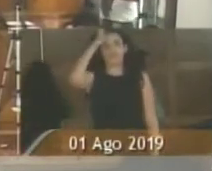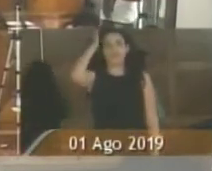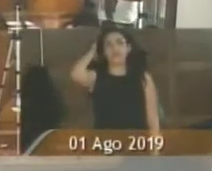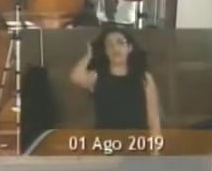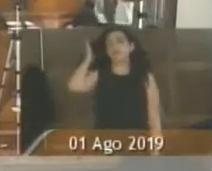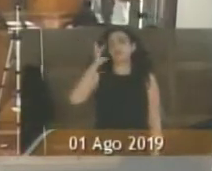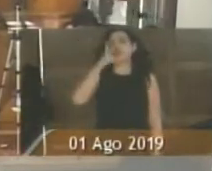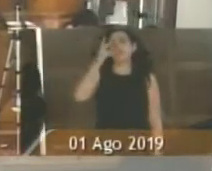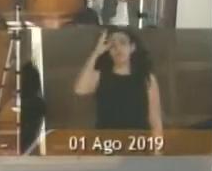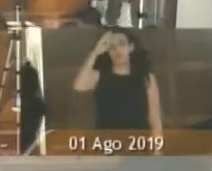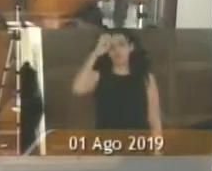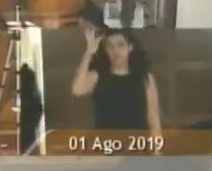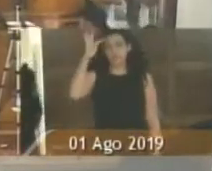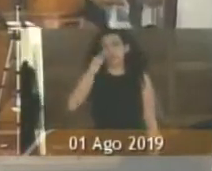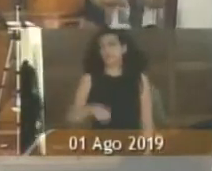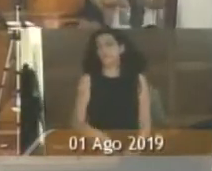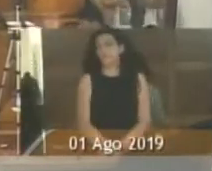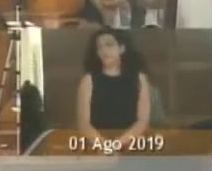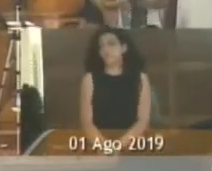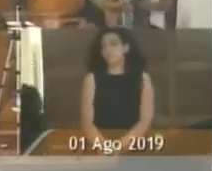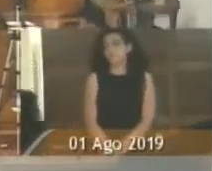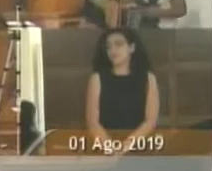Vereador Timóteo.